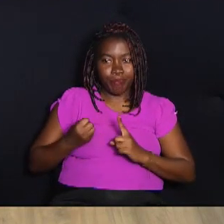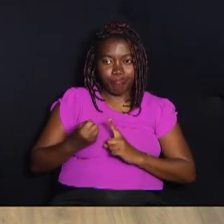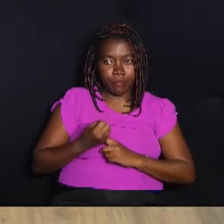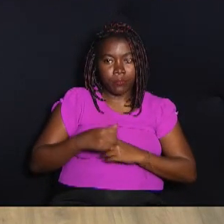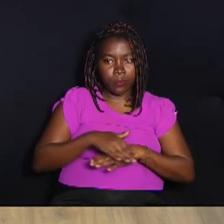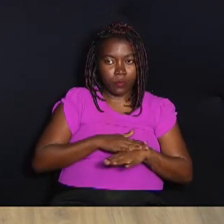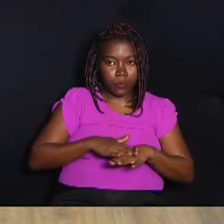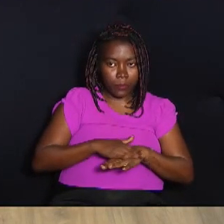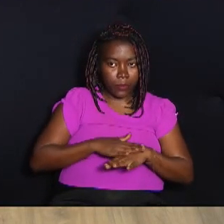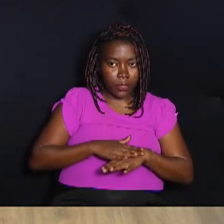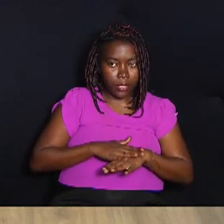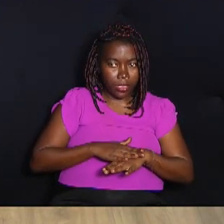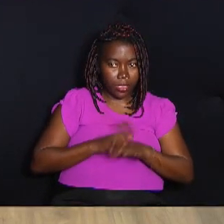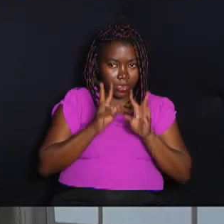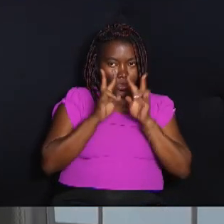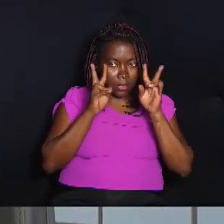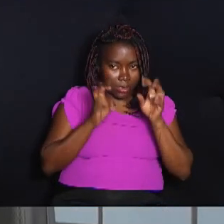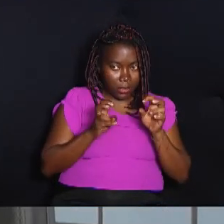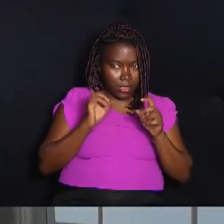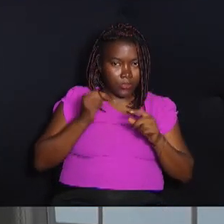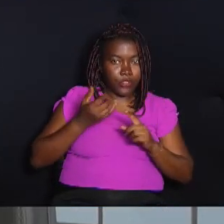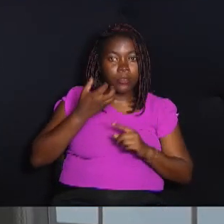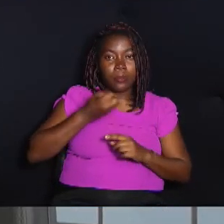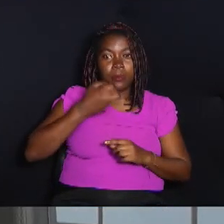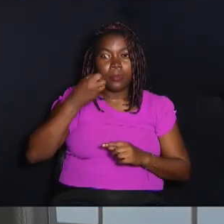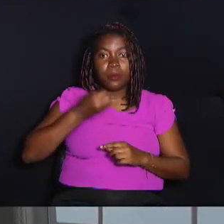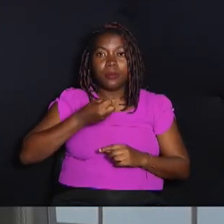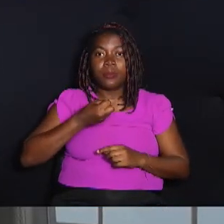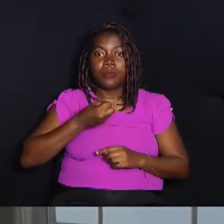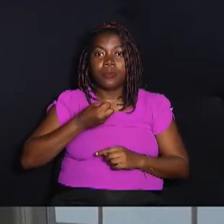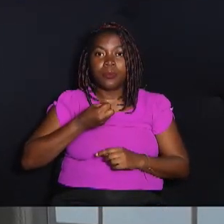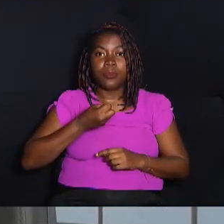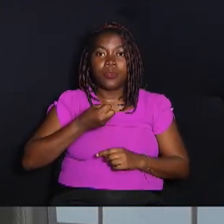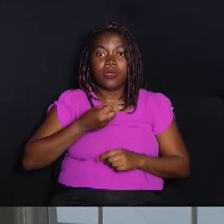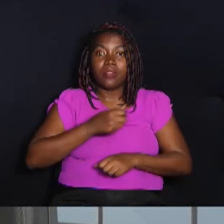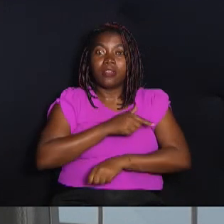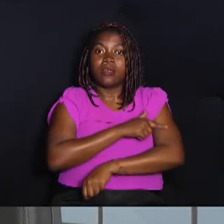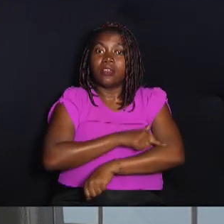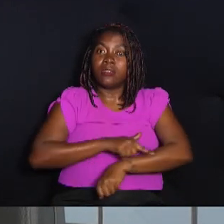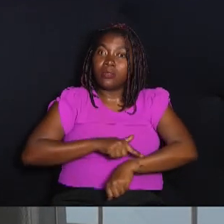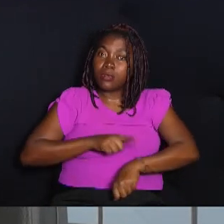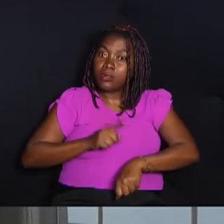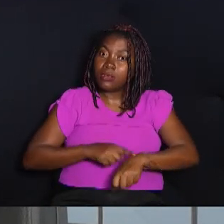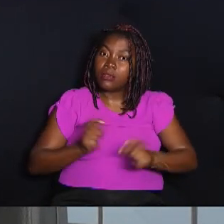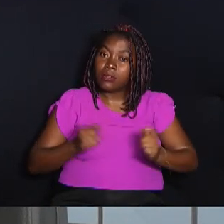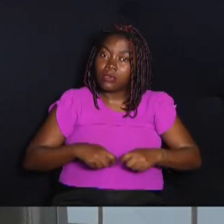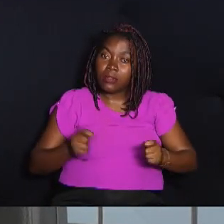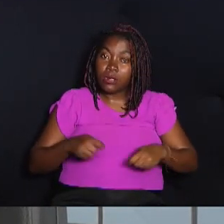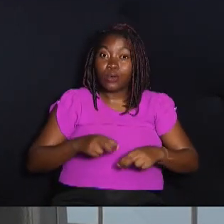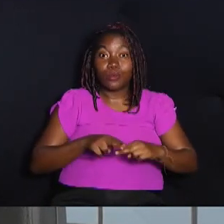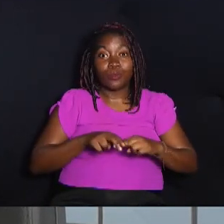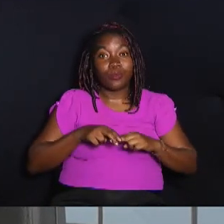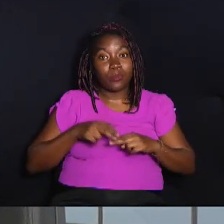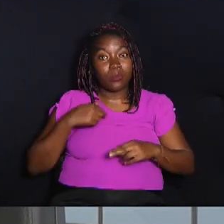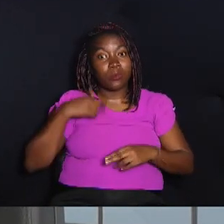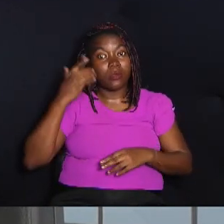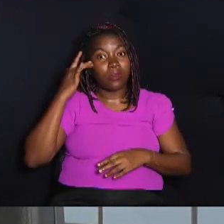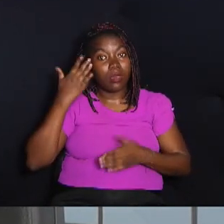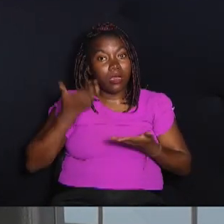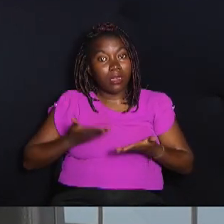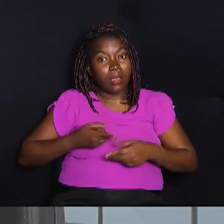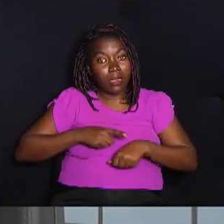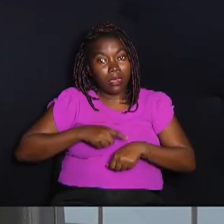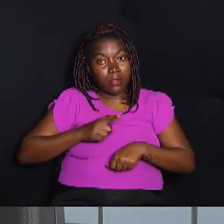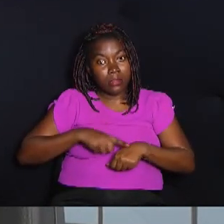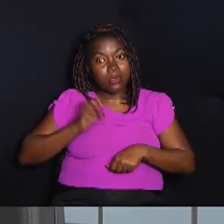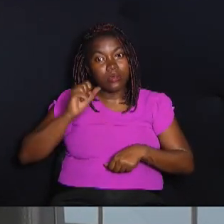conversando com o tema do Janeiro Branco, né? Agir enquanto é tempo, porque eu acho que a gente está nesse momento,